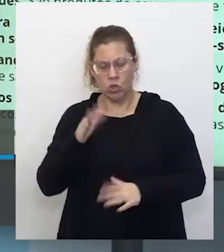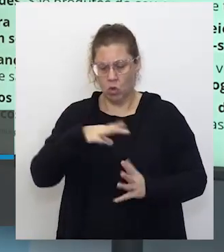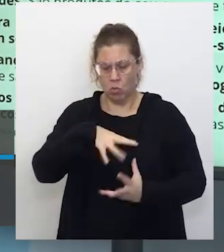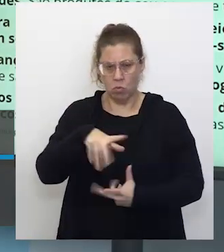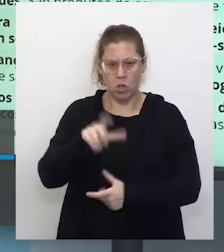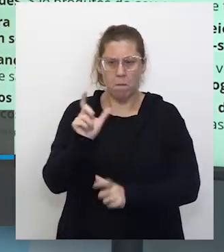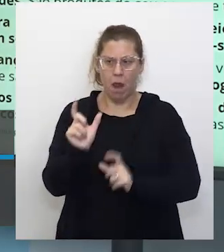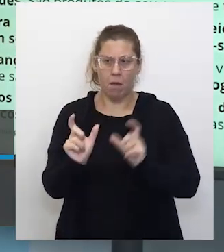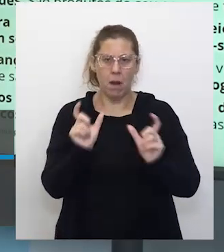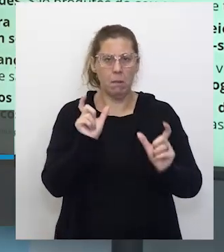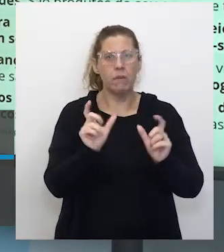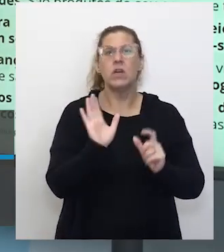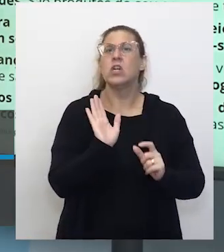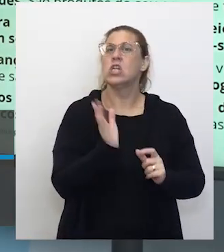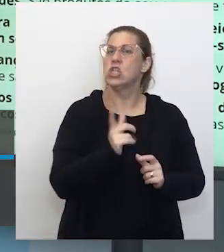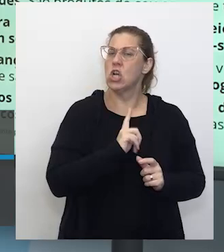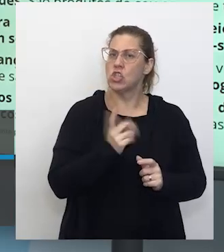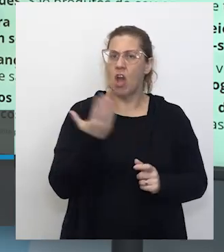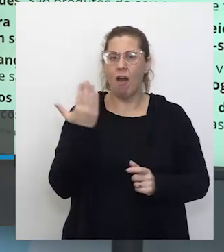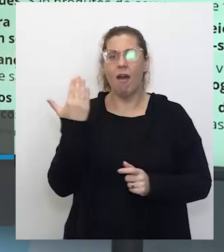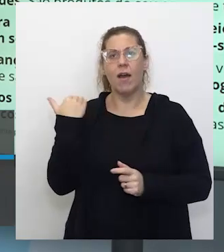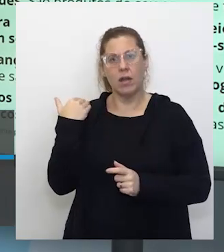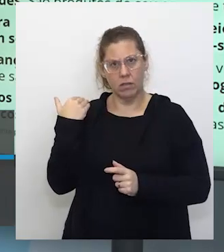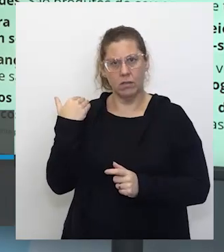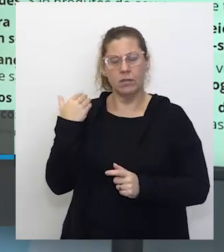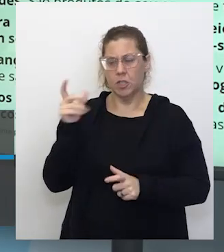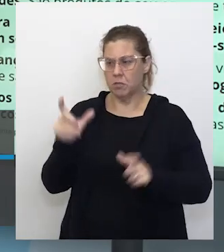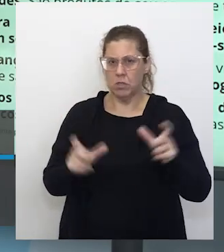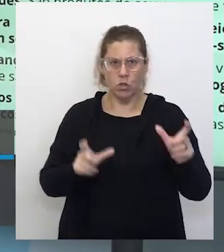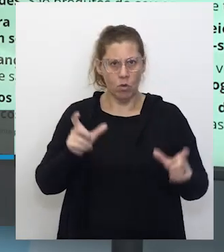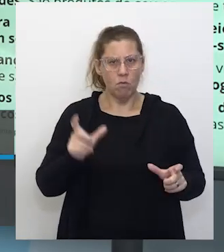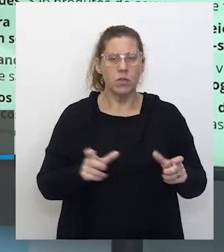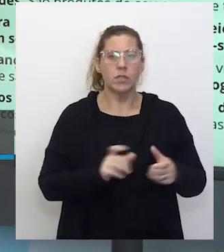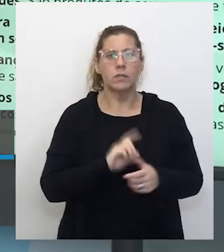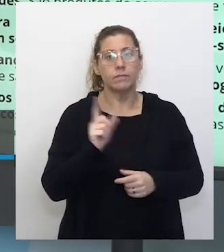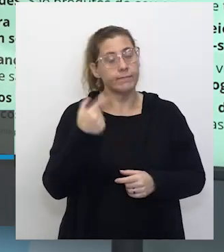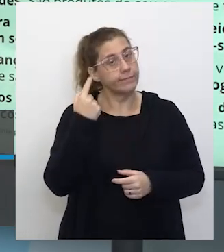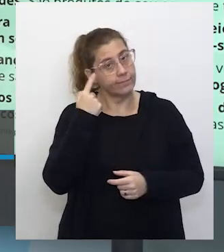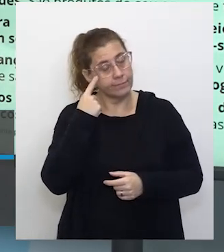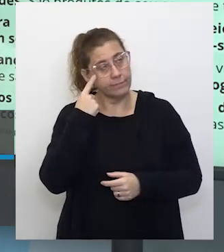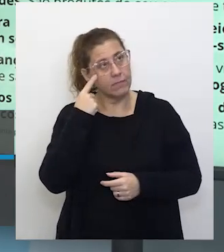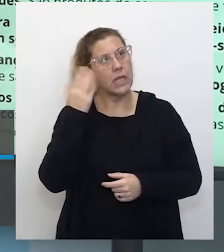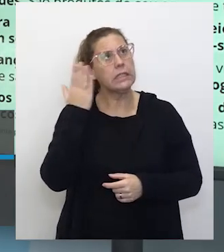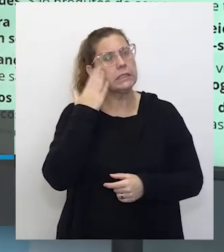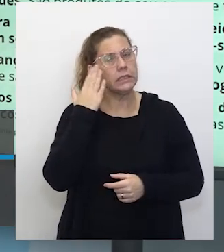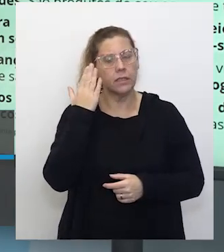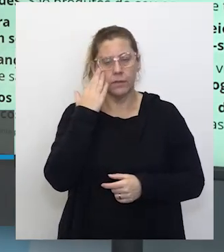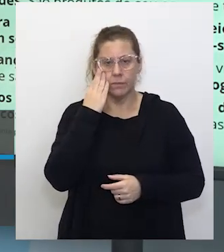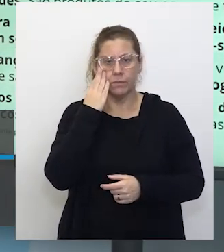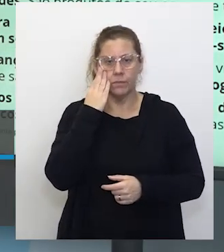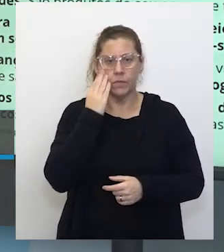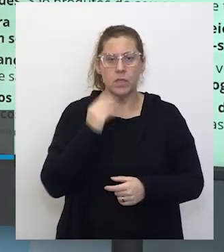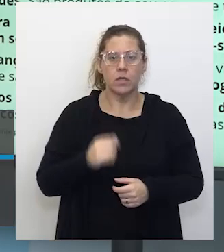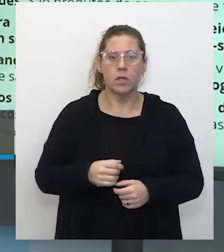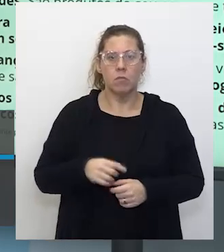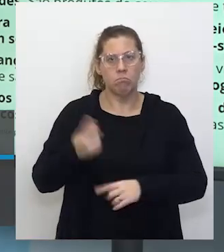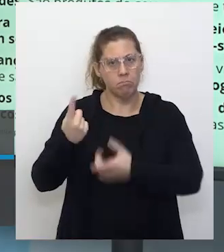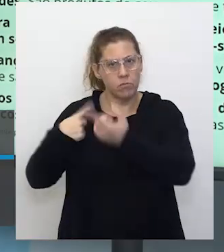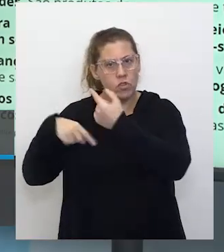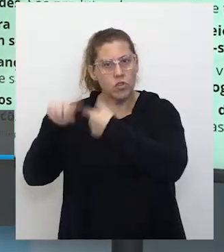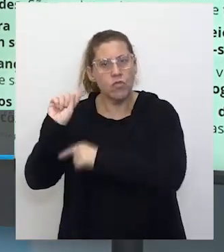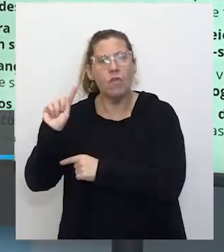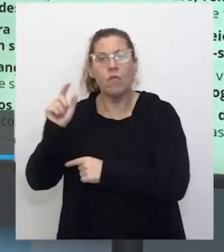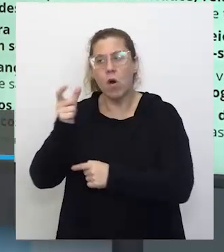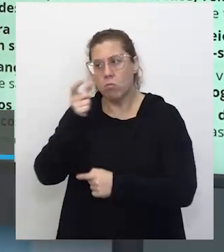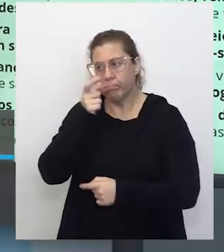as palavras já existiam aí antes da humanidade. Nós precisamos tomar a consciência e desenvolver um olhar